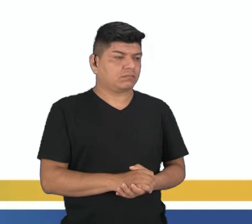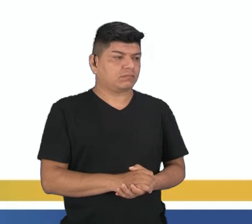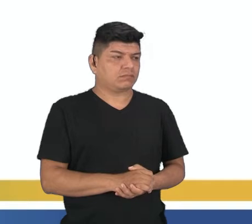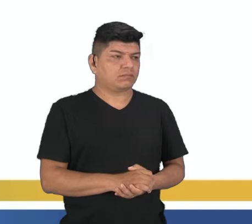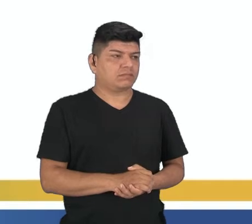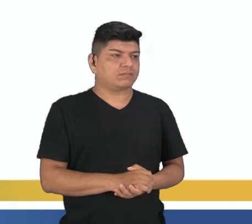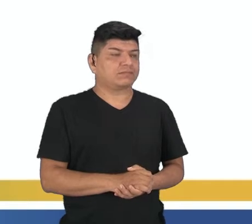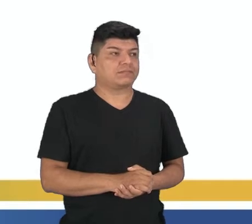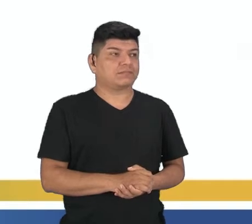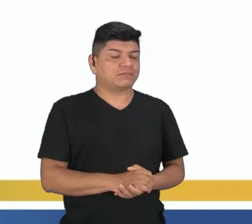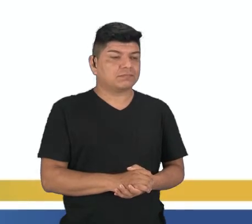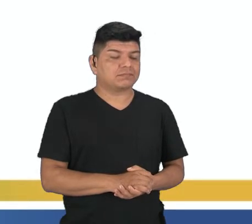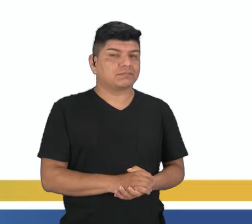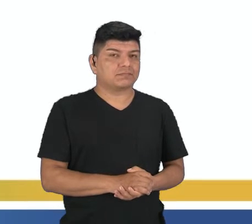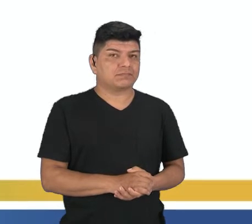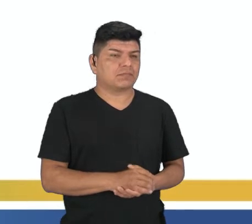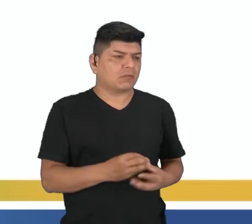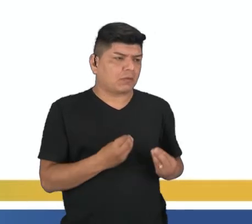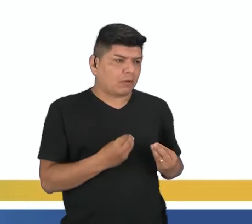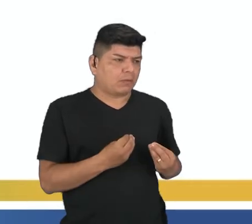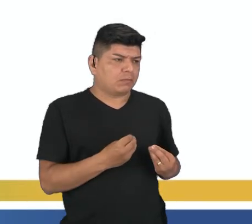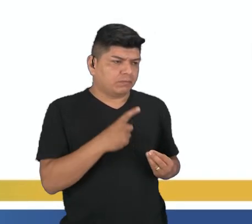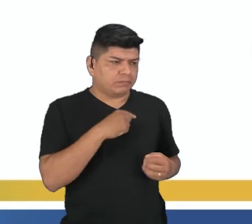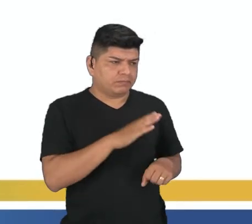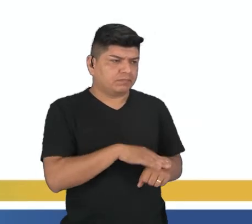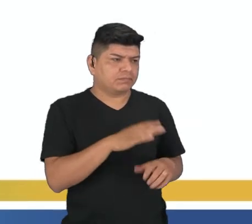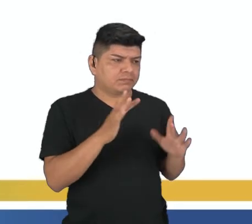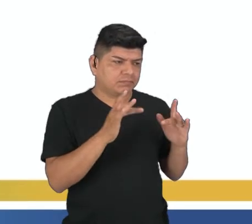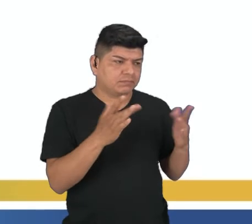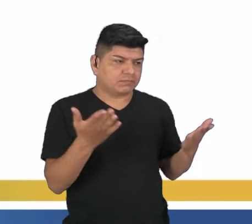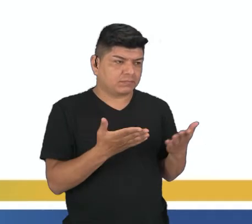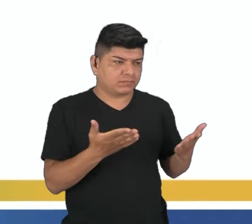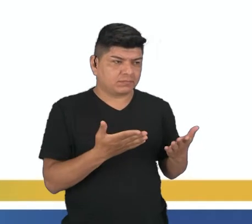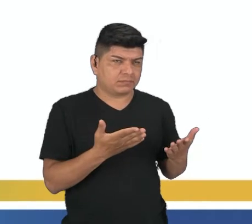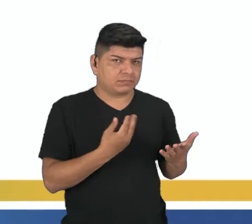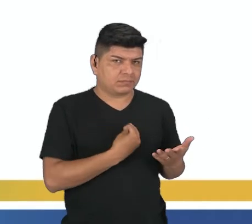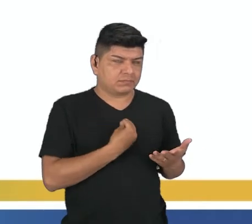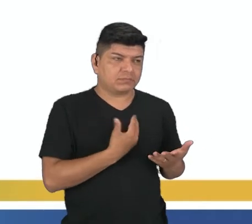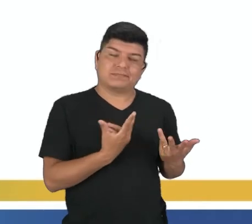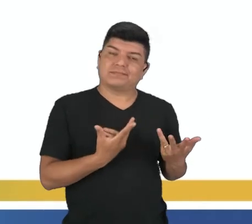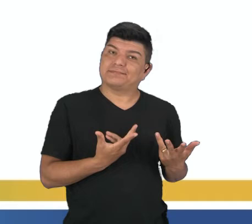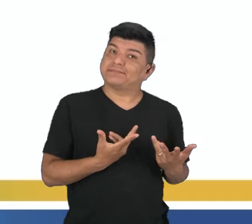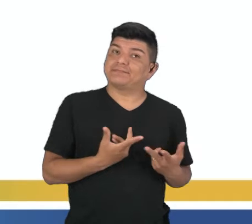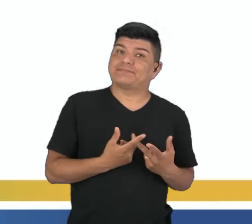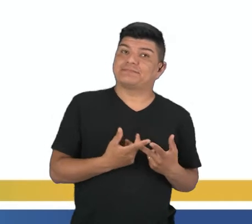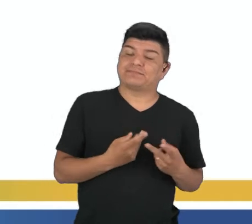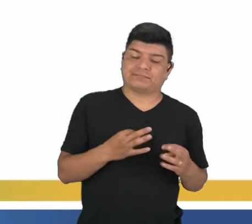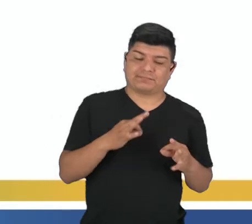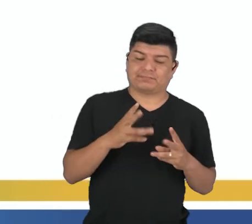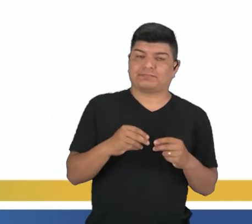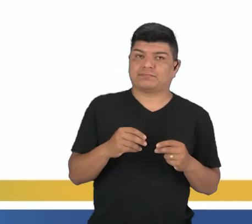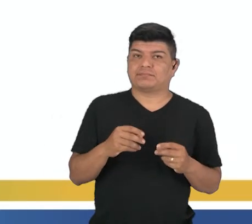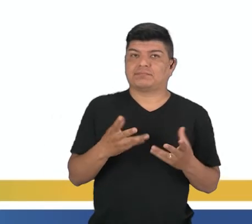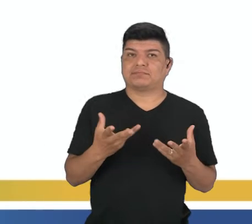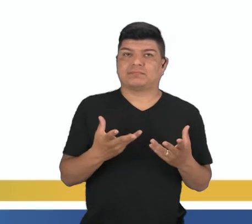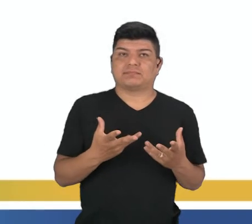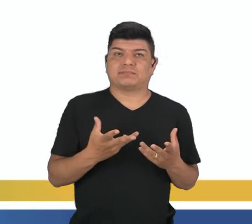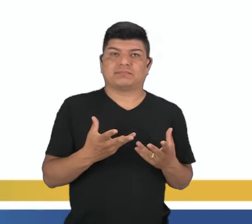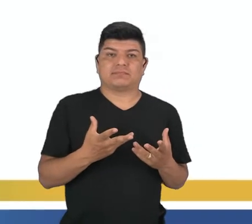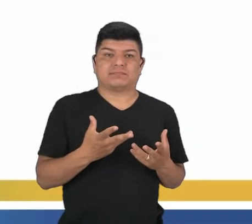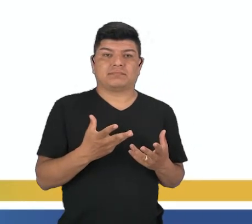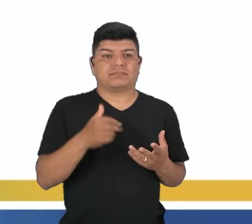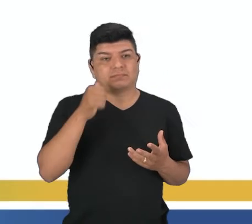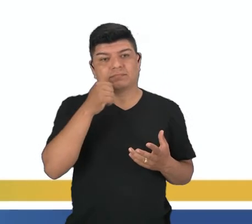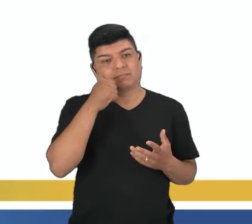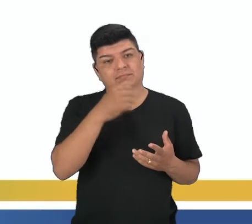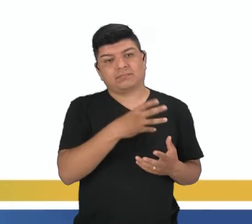mais? Ou seja, ali, né? Ele falou, como? Vai vir mais namorado hoje visitar ali, né? Porque tinha toda uma construção ali que o namorado, a filha ia levar